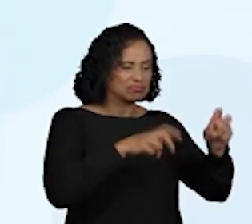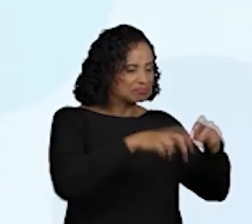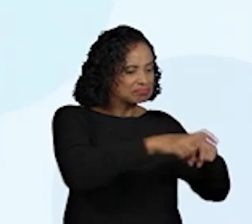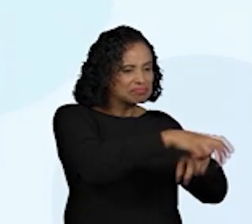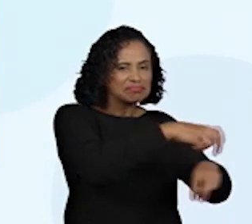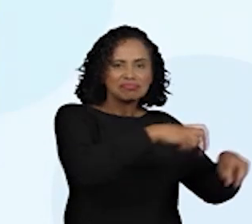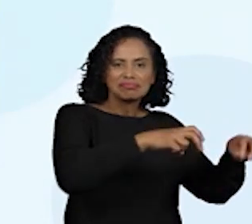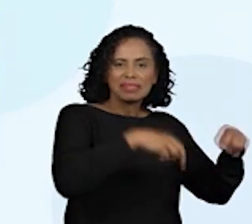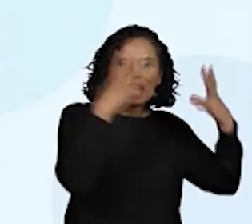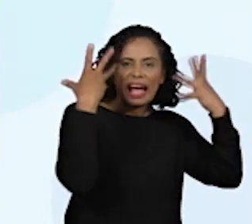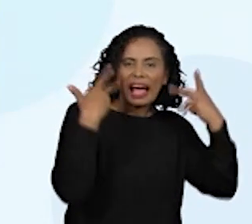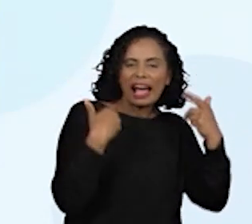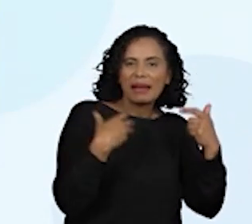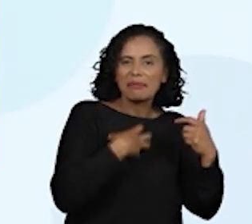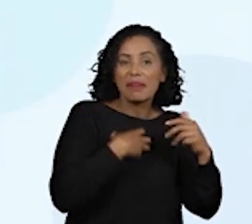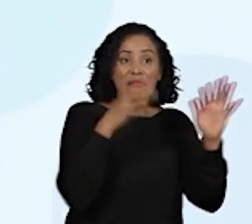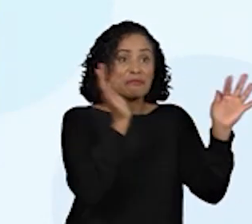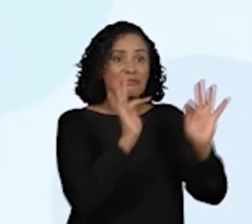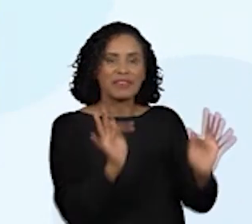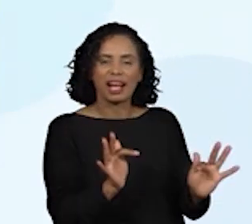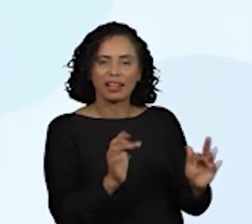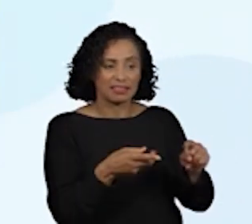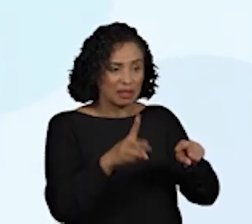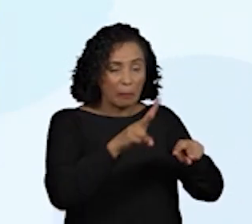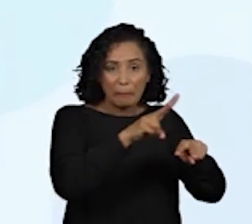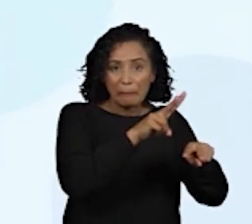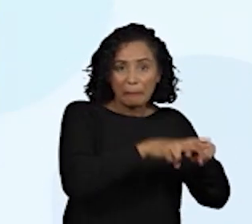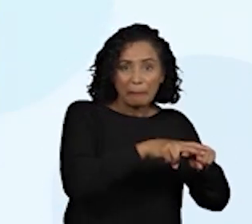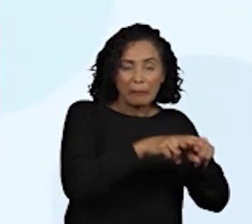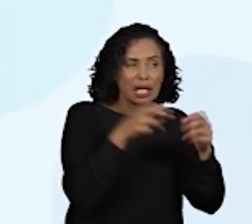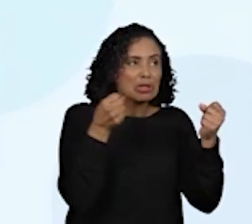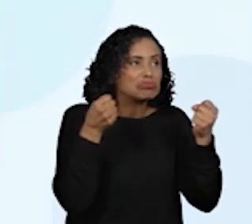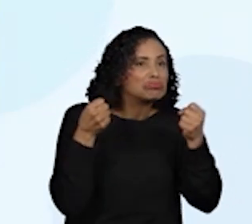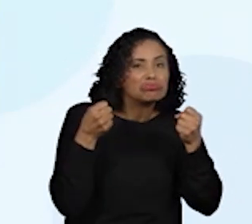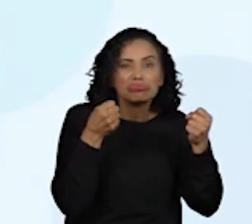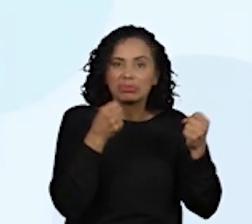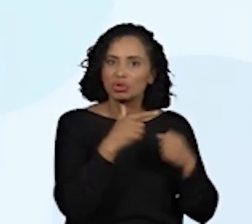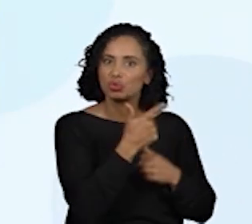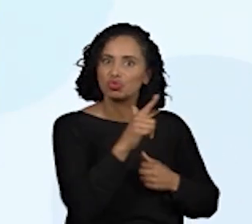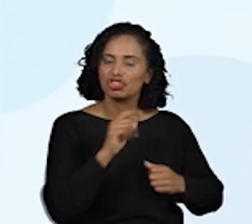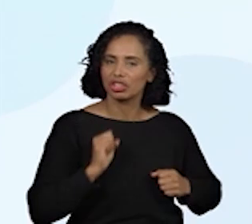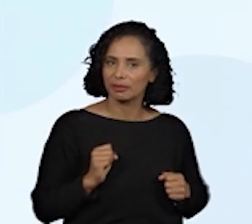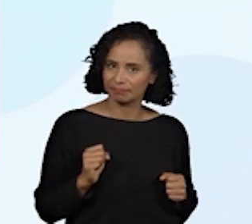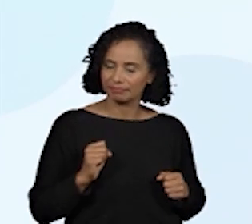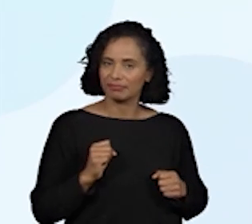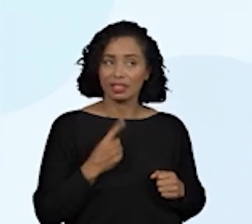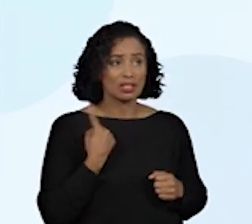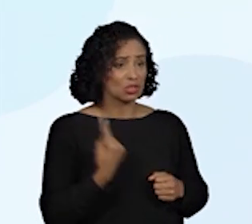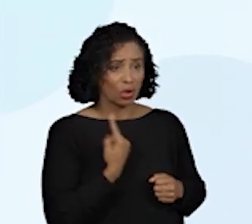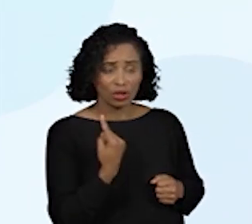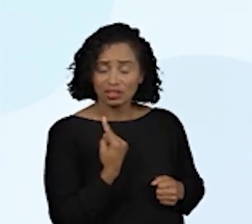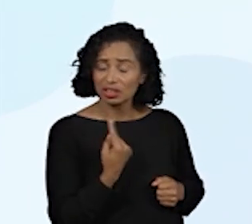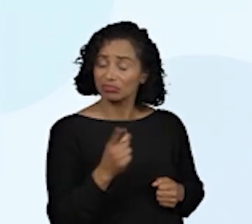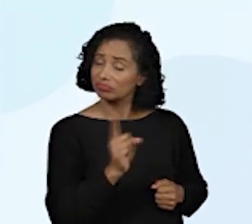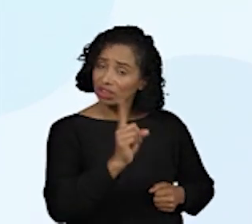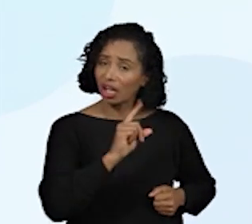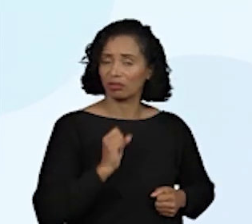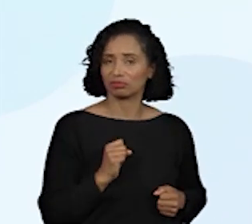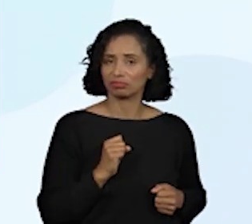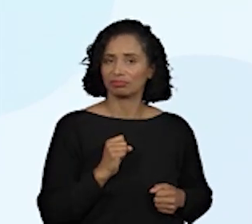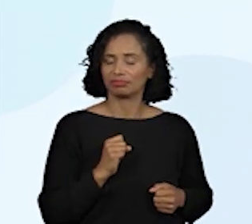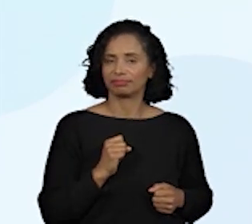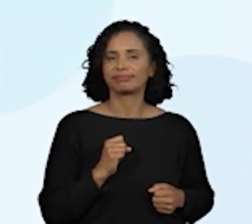felizes, pois não estavam em gaiolas ou isolados. Seu Petrúquio. A